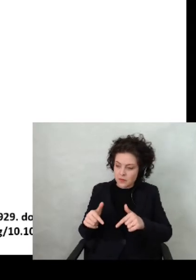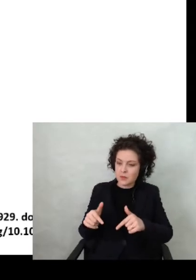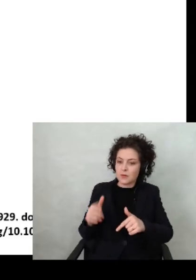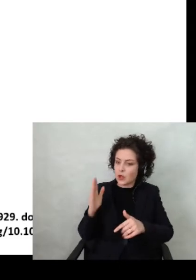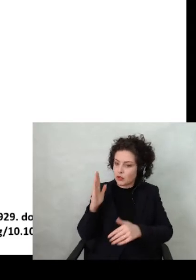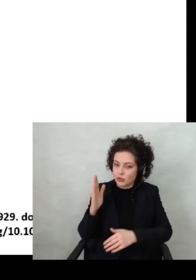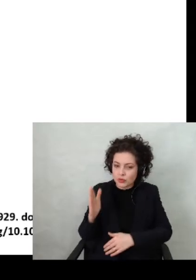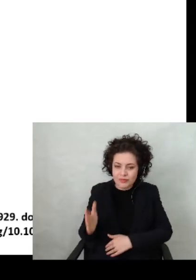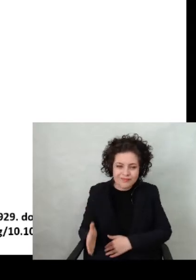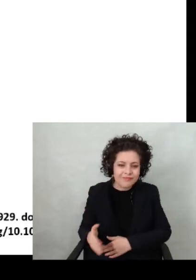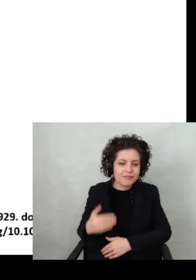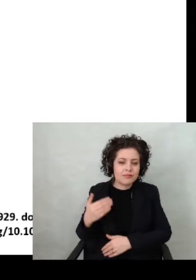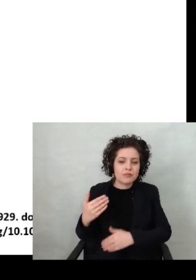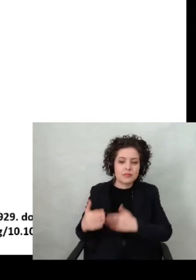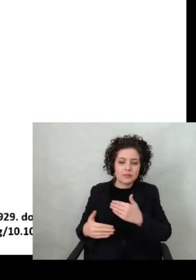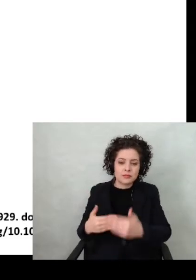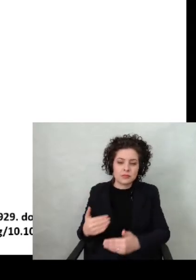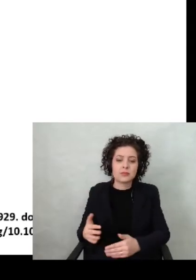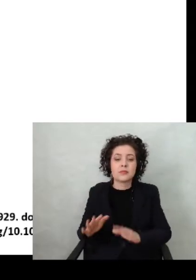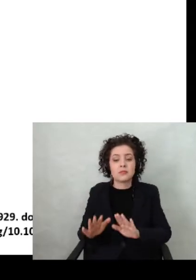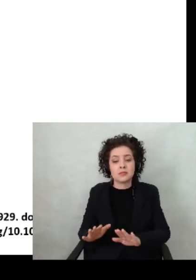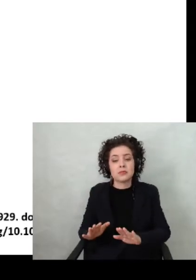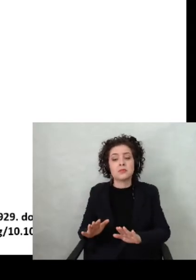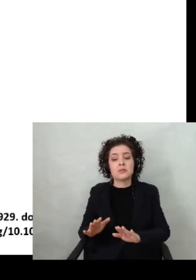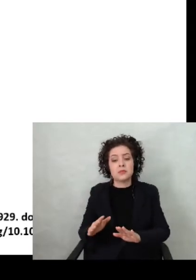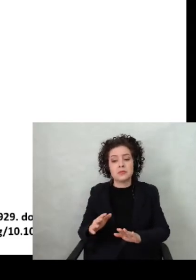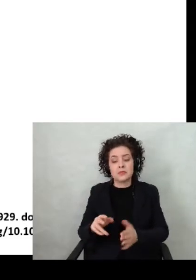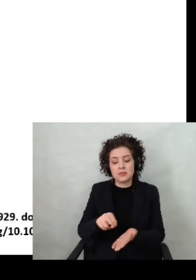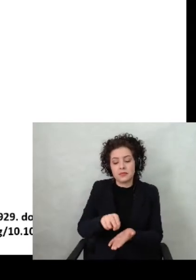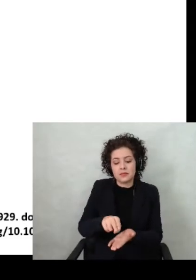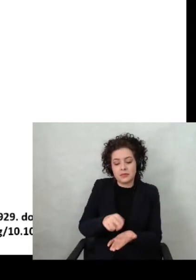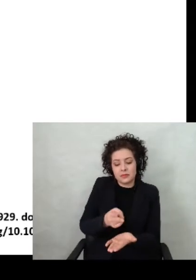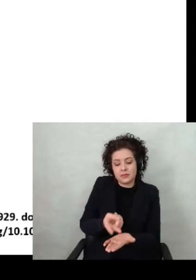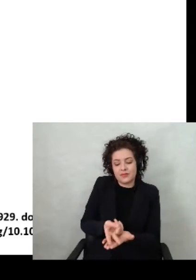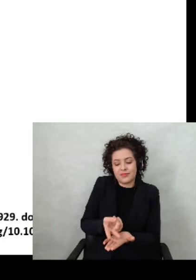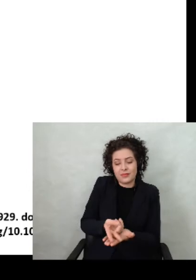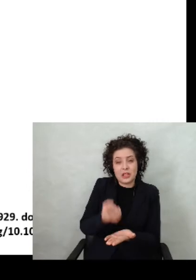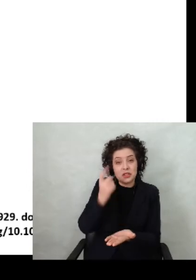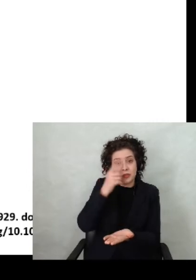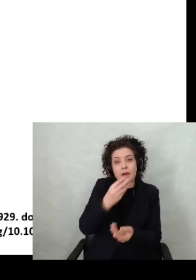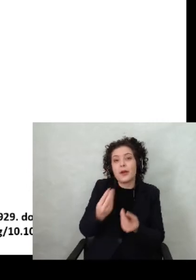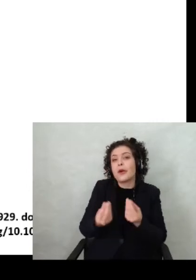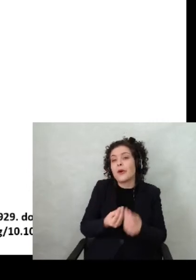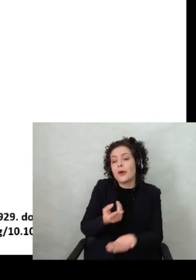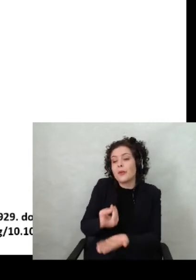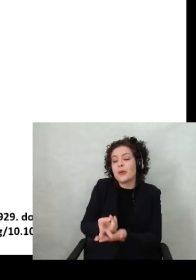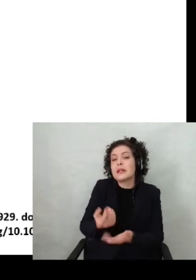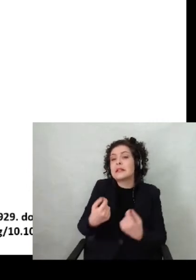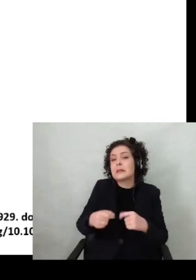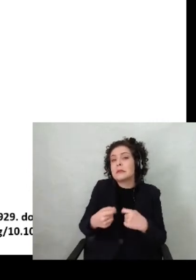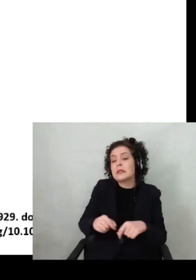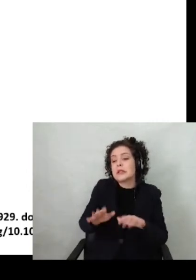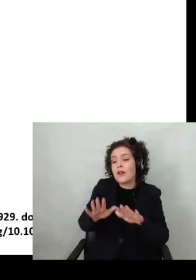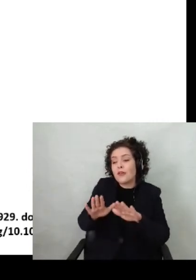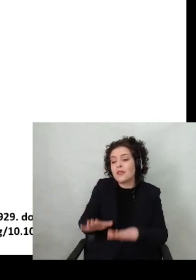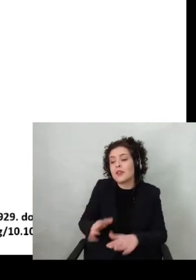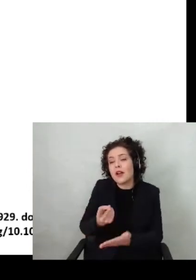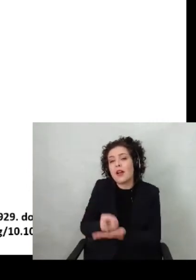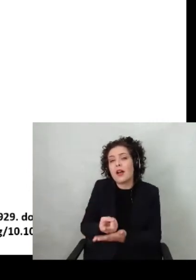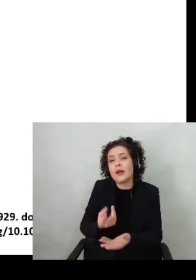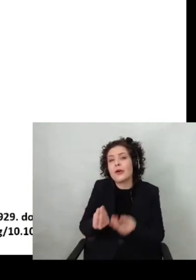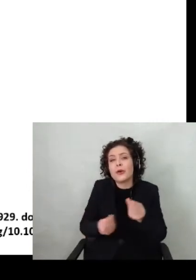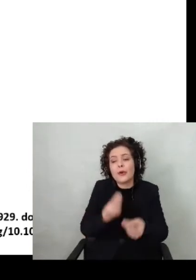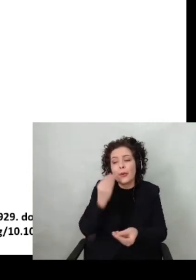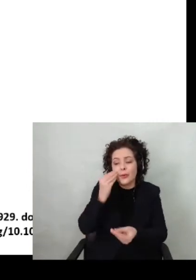ser prejudicado pela necessidade de posição prona, como a doutora Flávia mostrou, que é muito frequente em UTI, e também